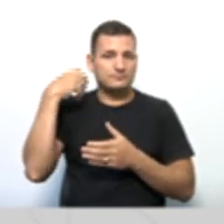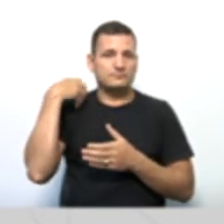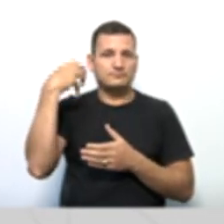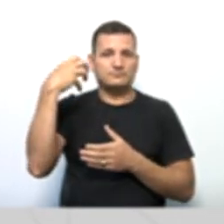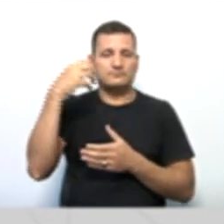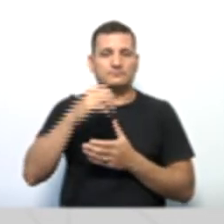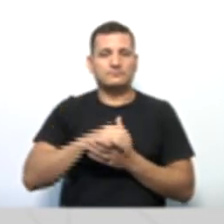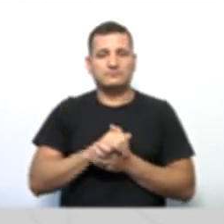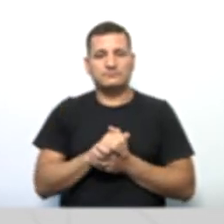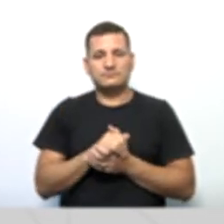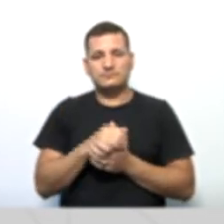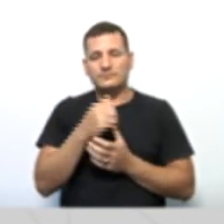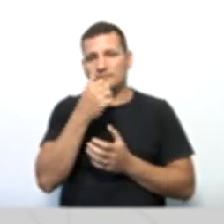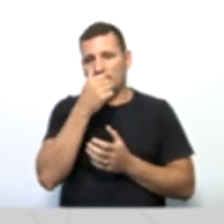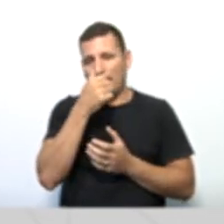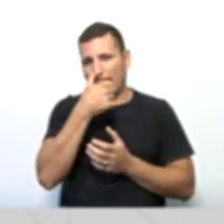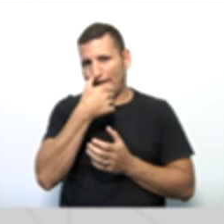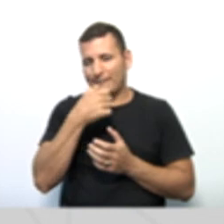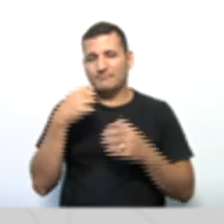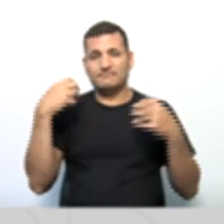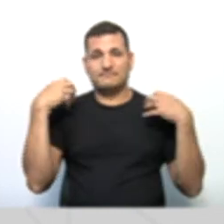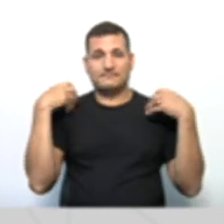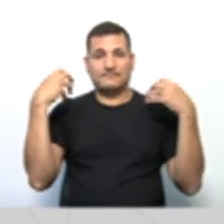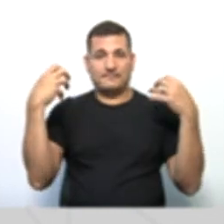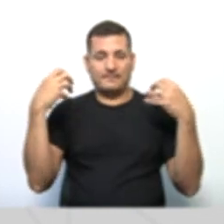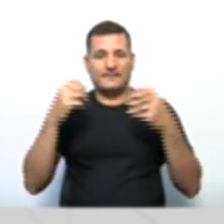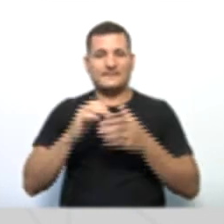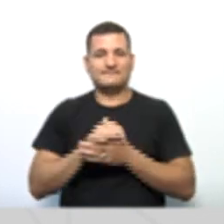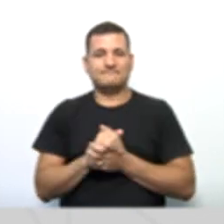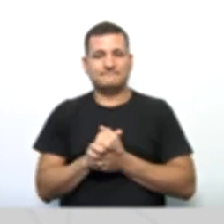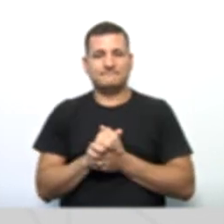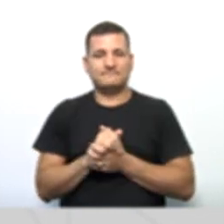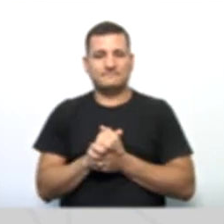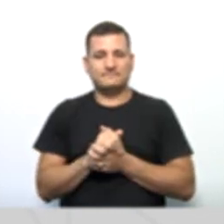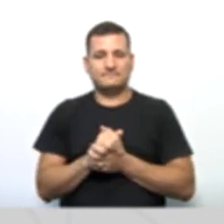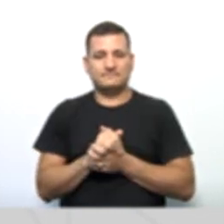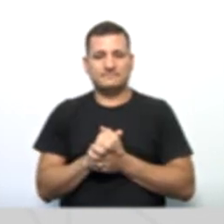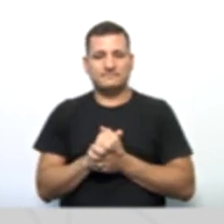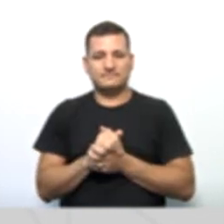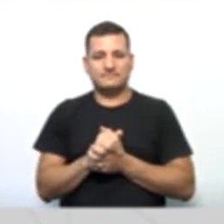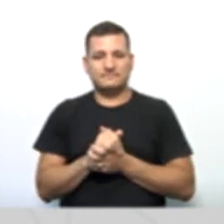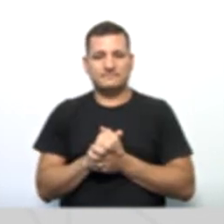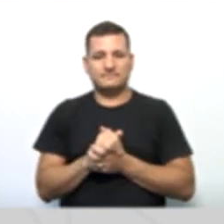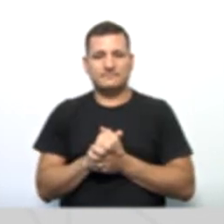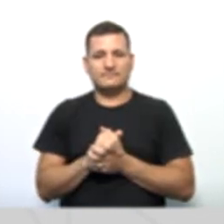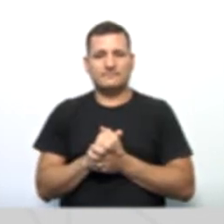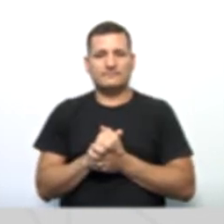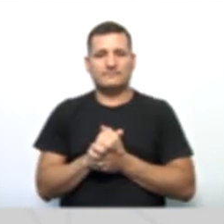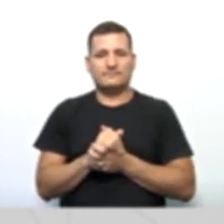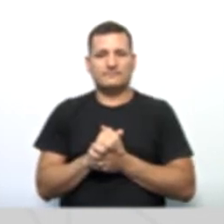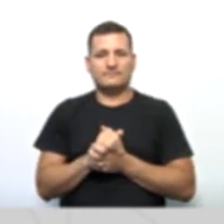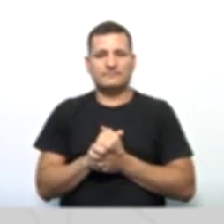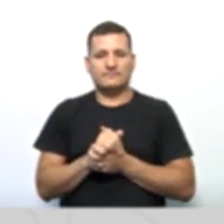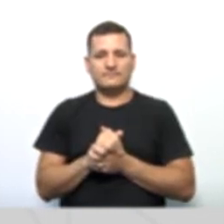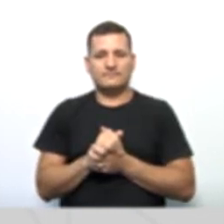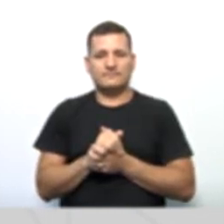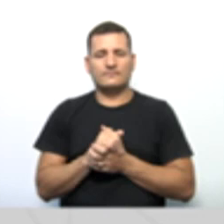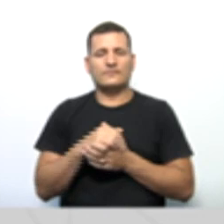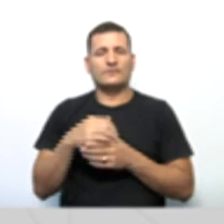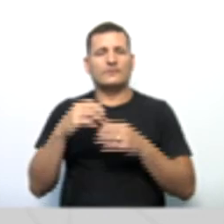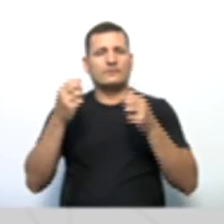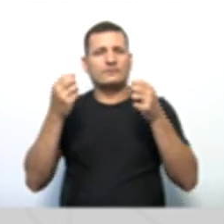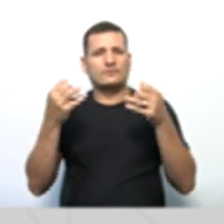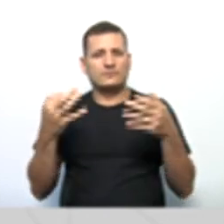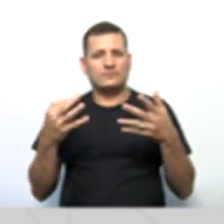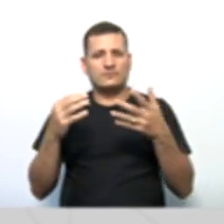Sócrates. Já o Aristóteles, ele vai nos lembrar que o fim último do ser humano é a felicidade. Ou seja,